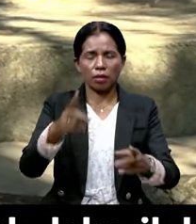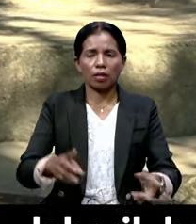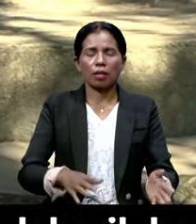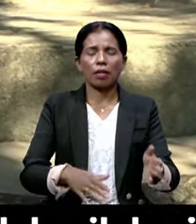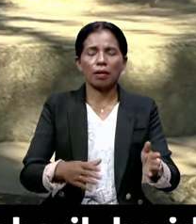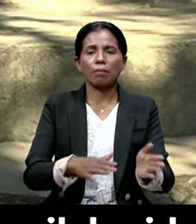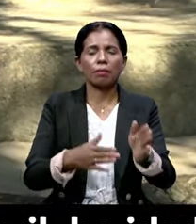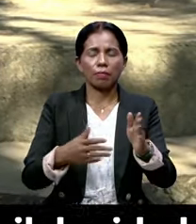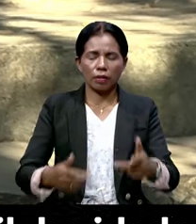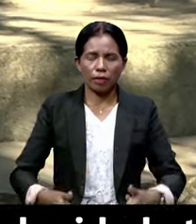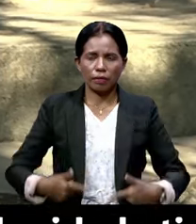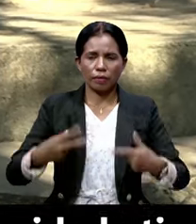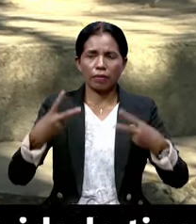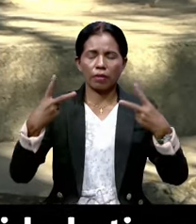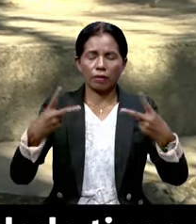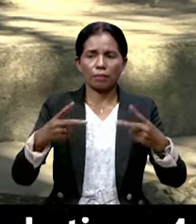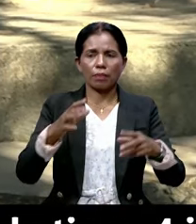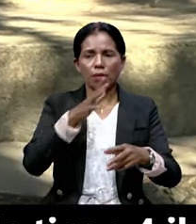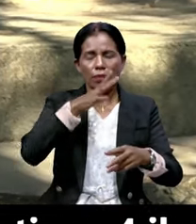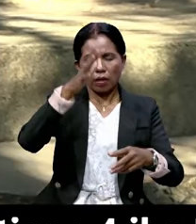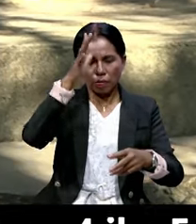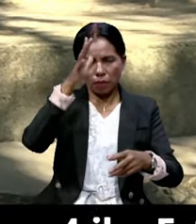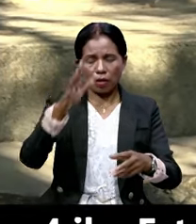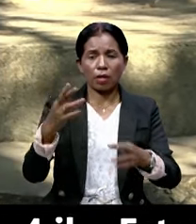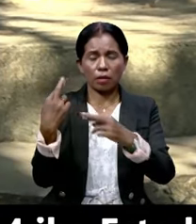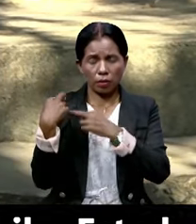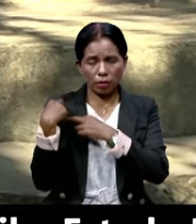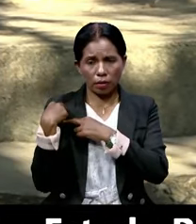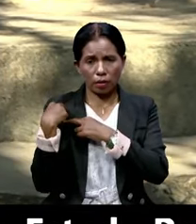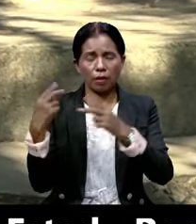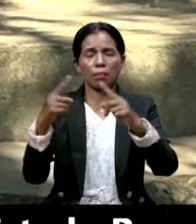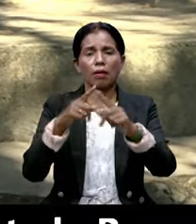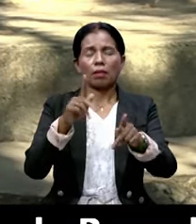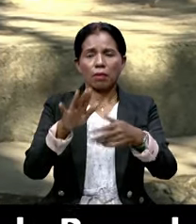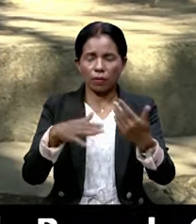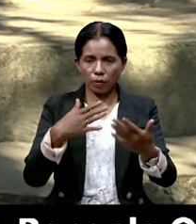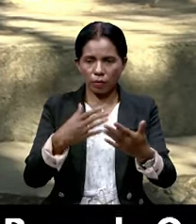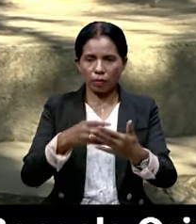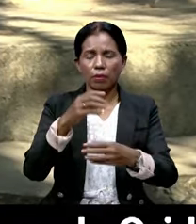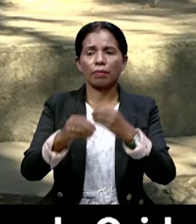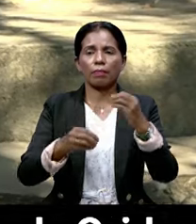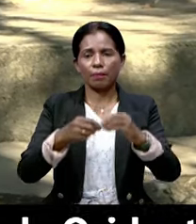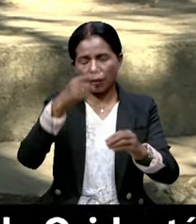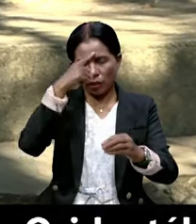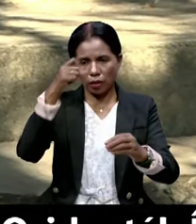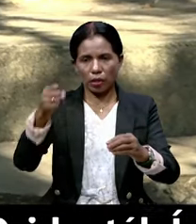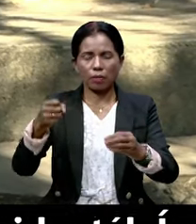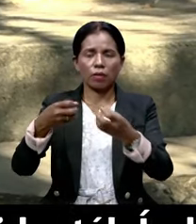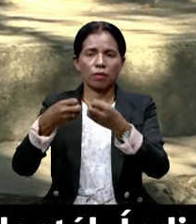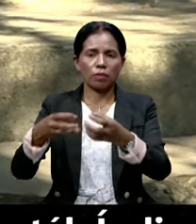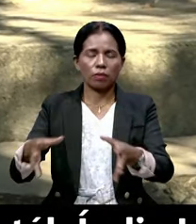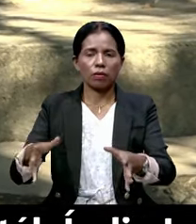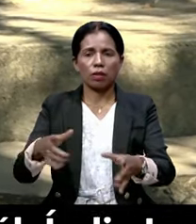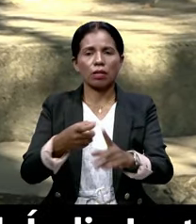com a família e da nessa responsabilidade moral para a Sira, que tamba abandono o si na